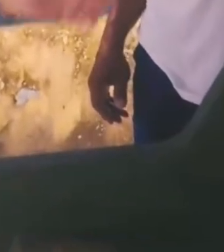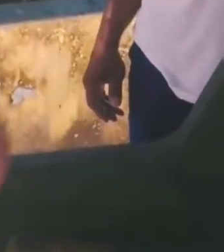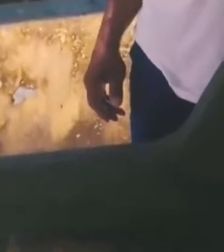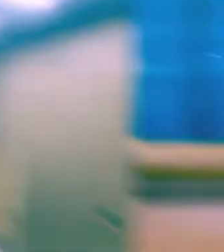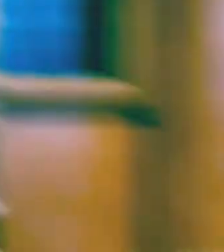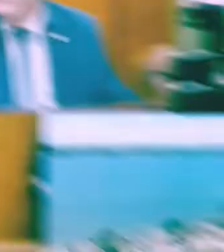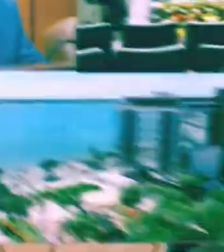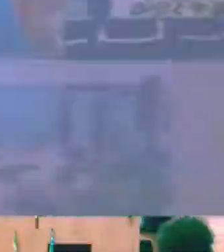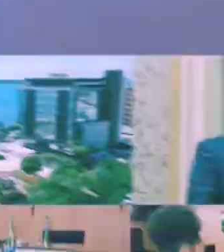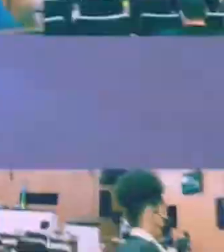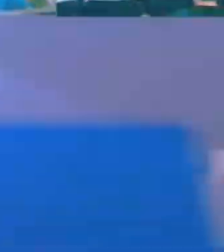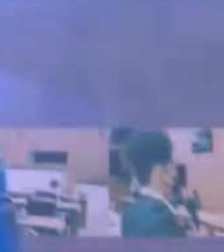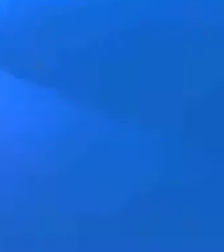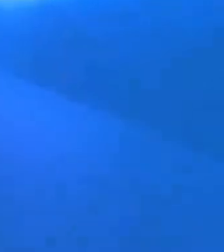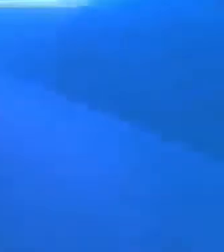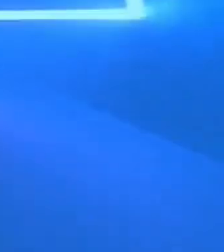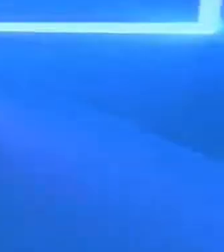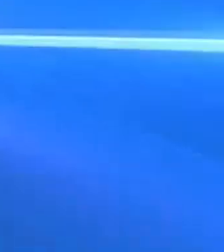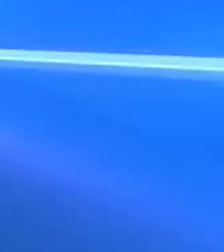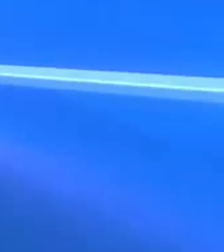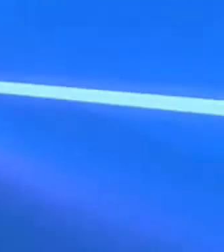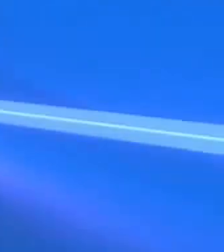minha arte.